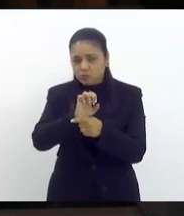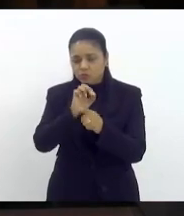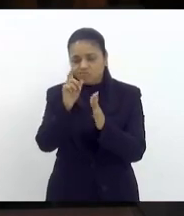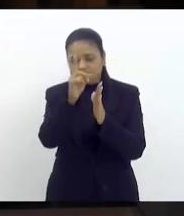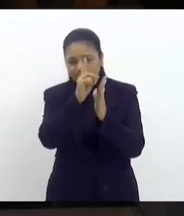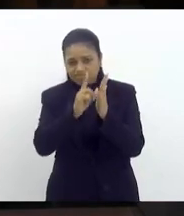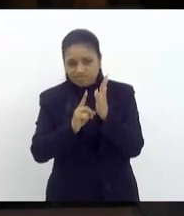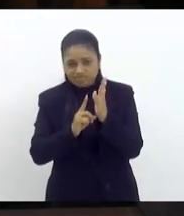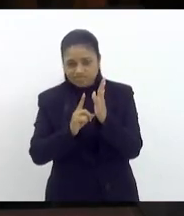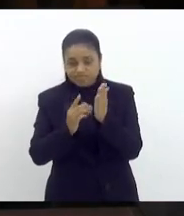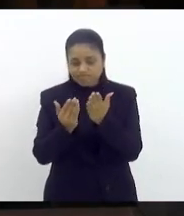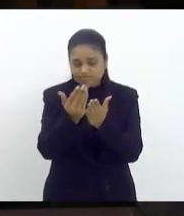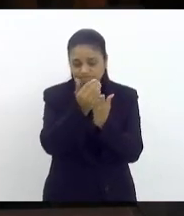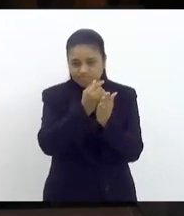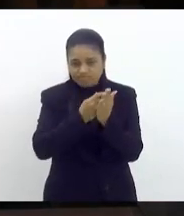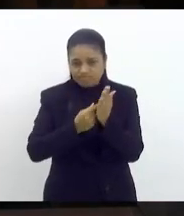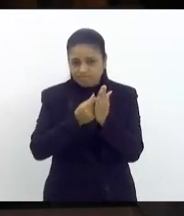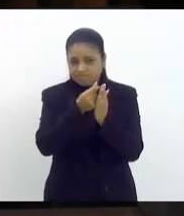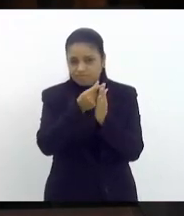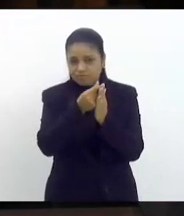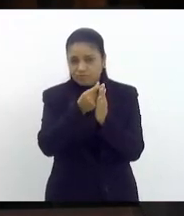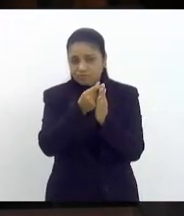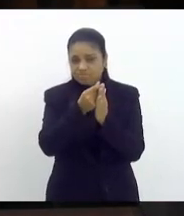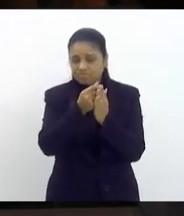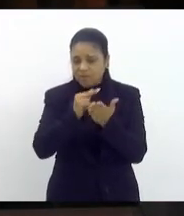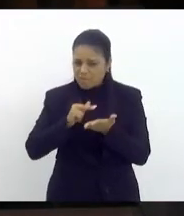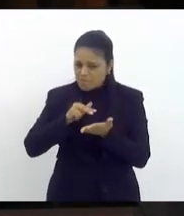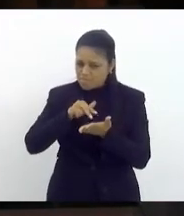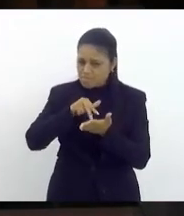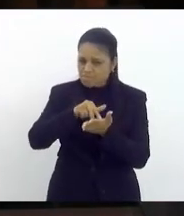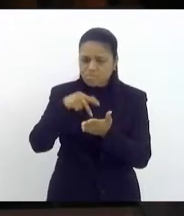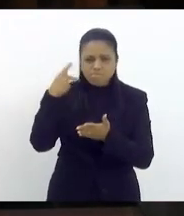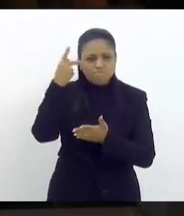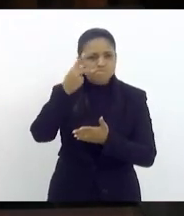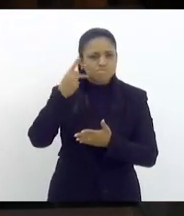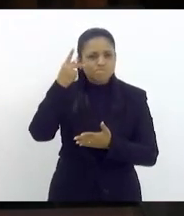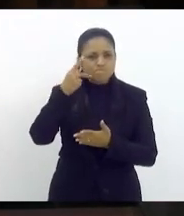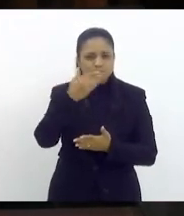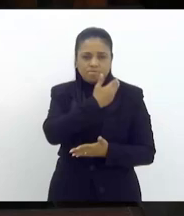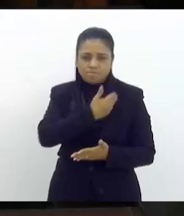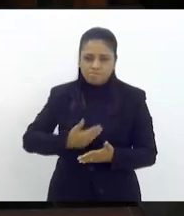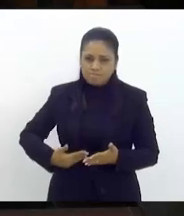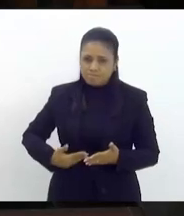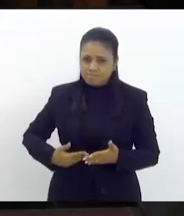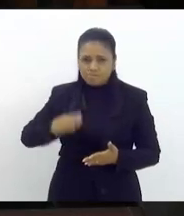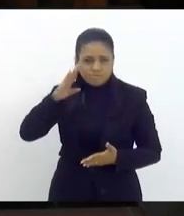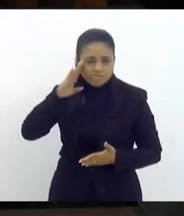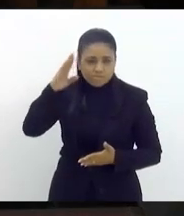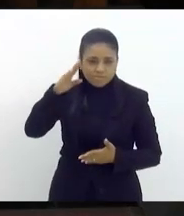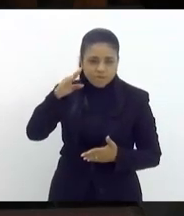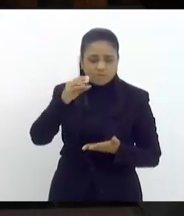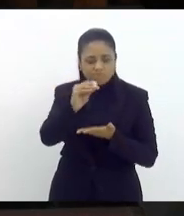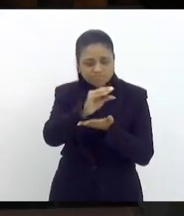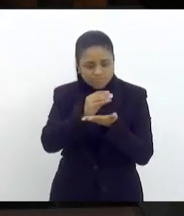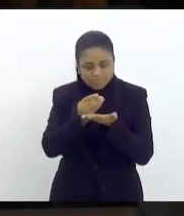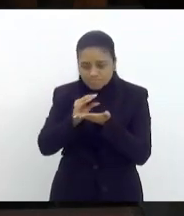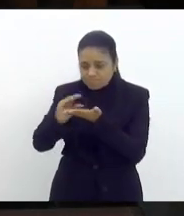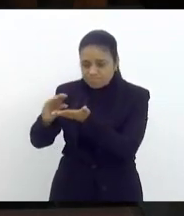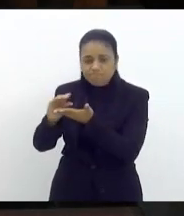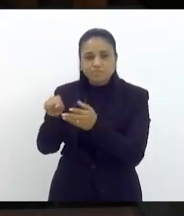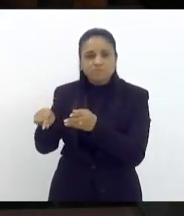orçamentárias não só que consolidassem políticas públicas fundamentais como financiamento da educação